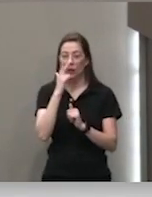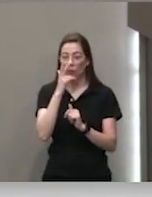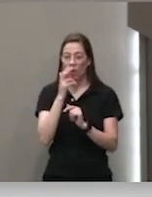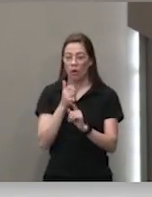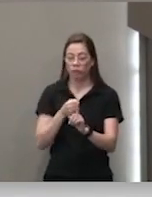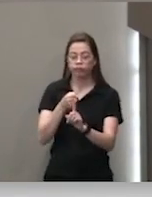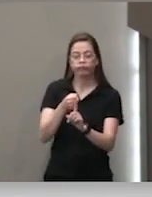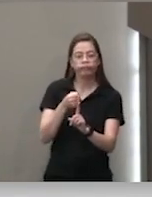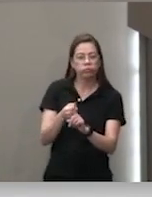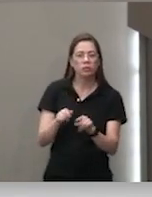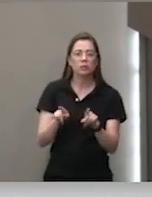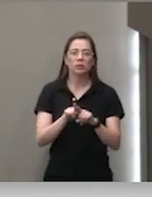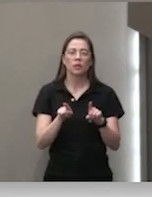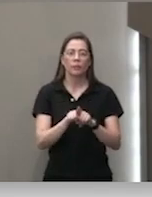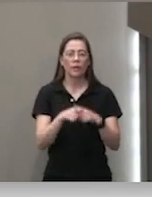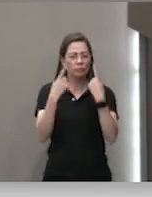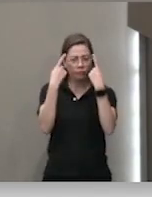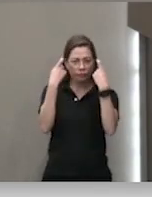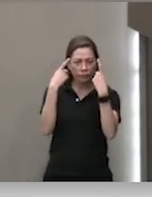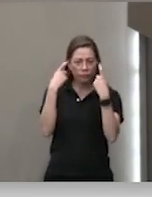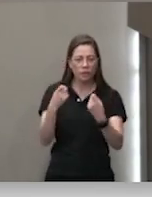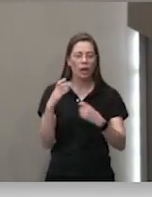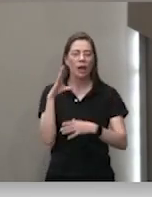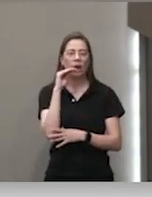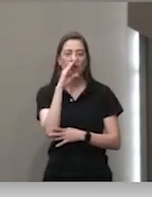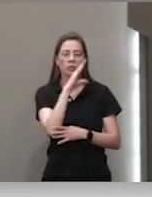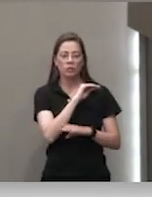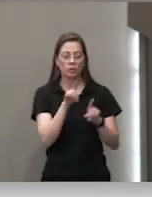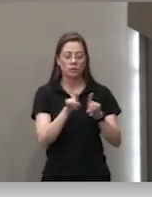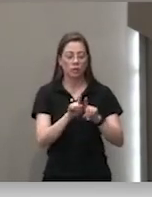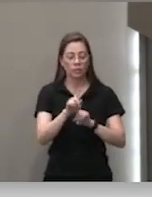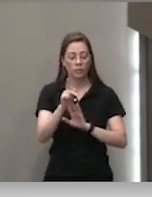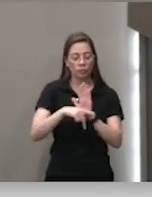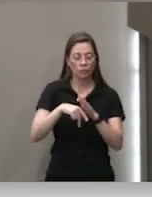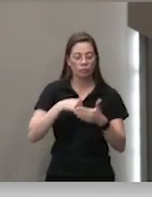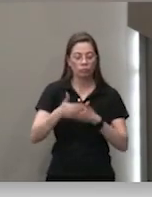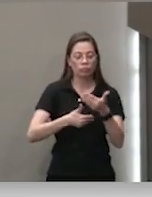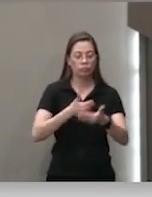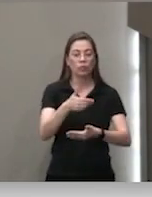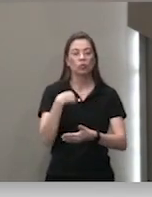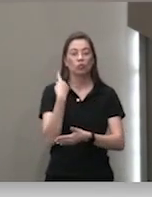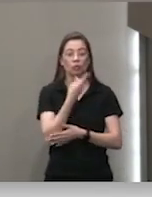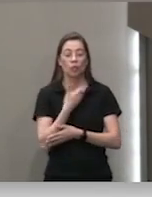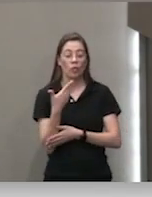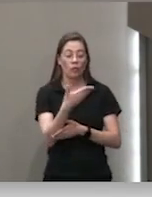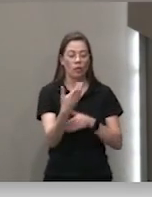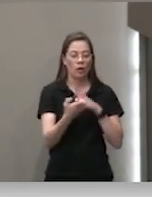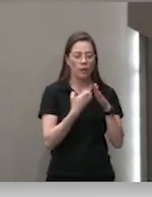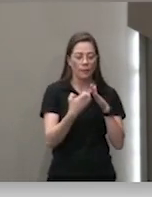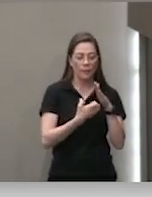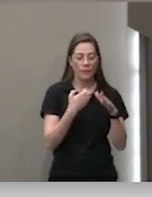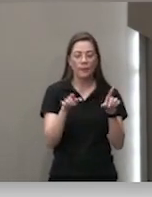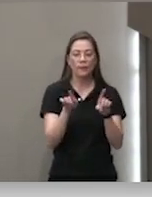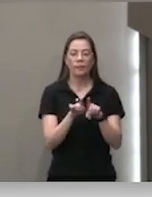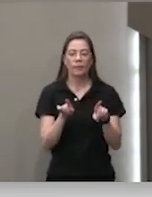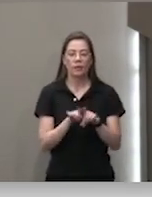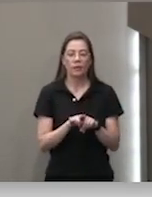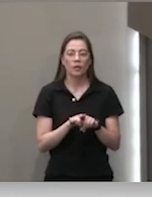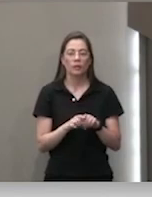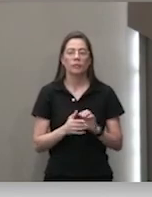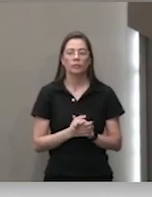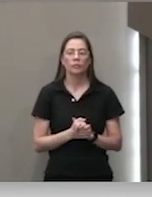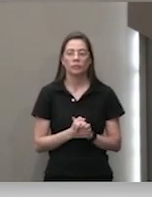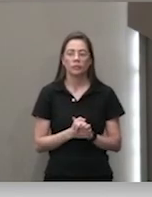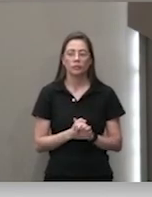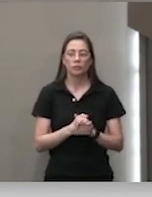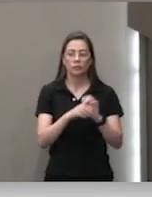com os jovens adolescentes também, nós levamos esse projeto adiante. Nós fomos até as empresas, vereador Ernesto, empresas